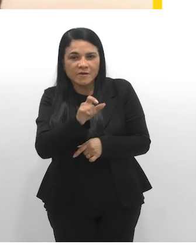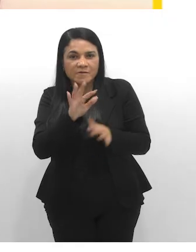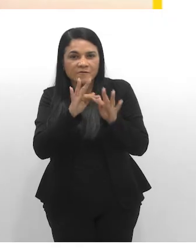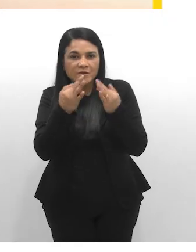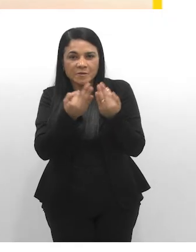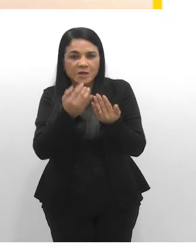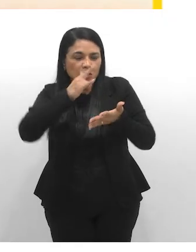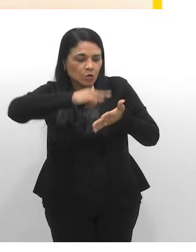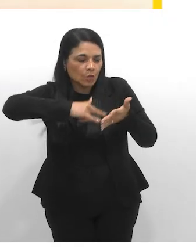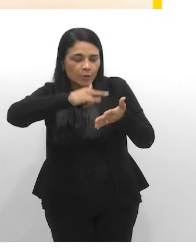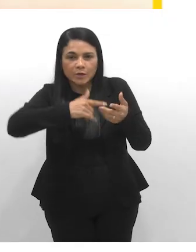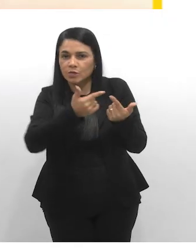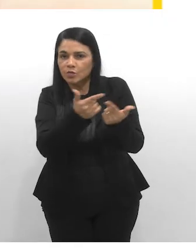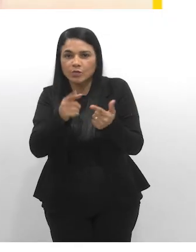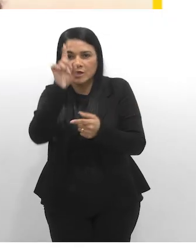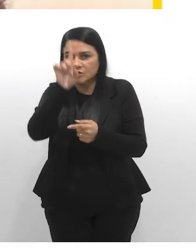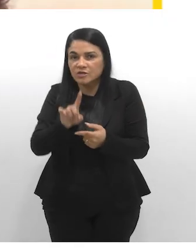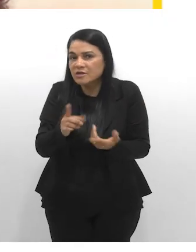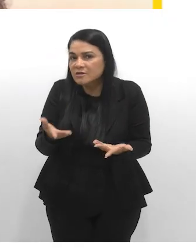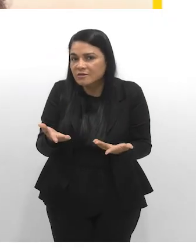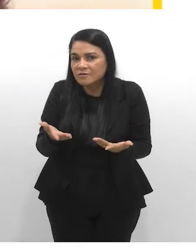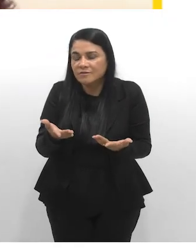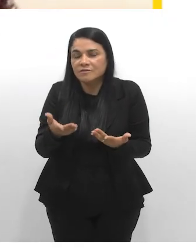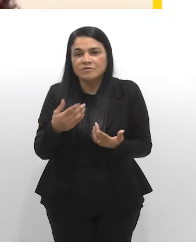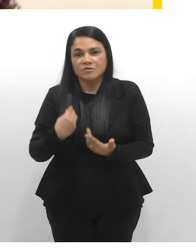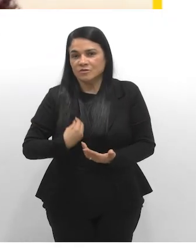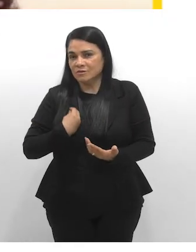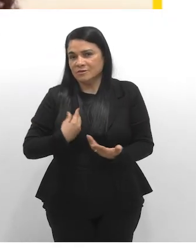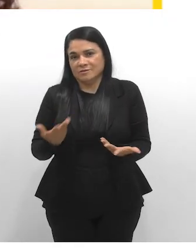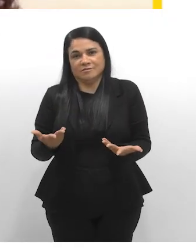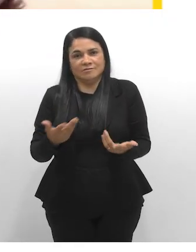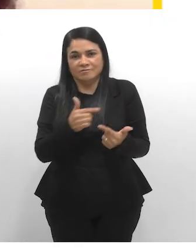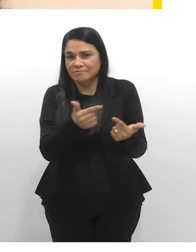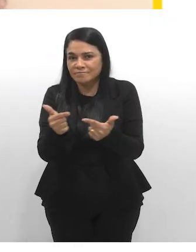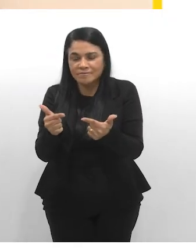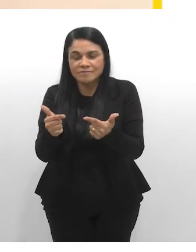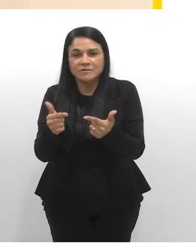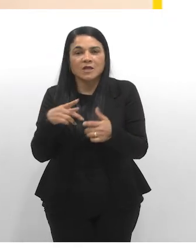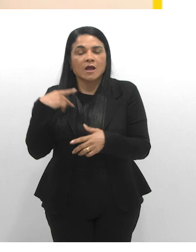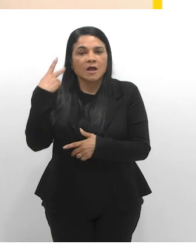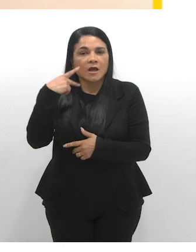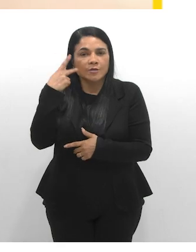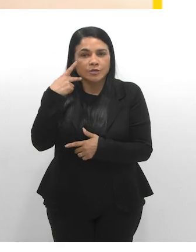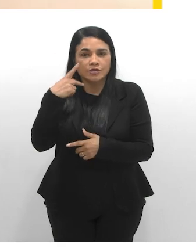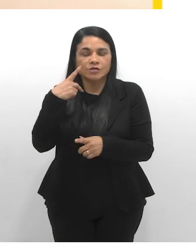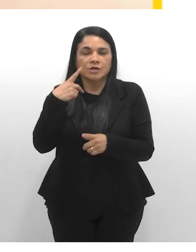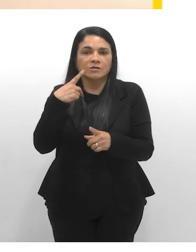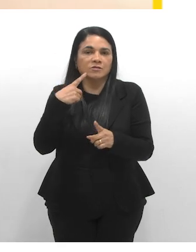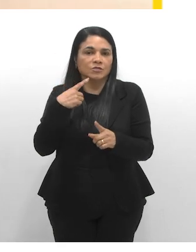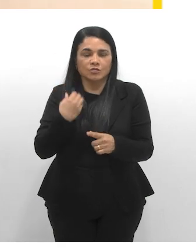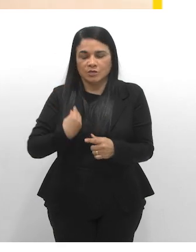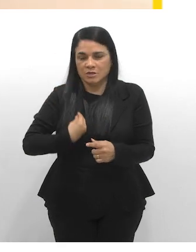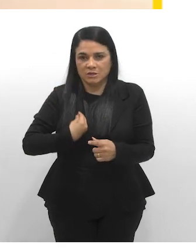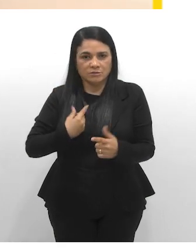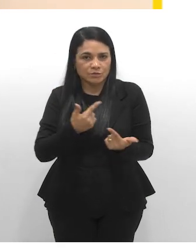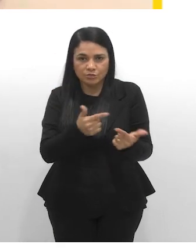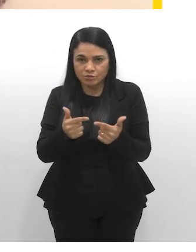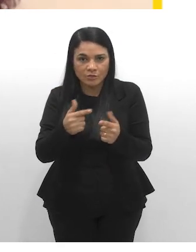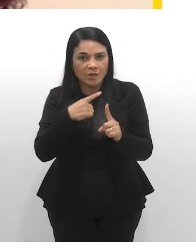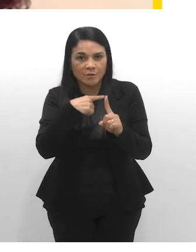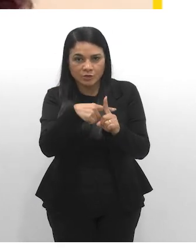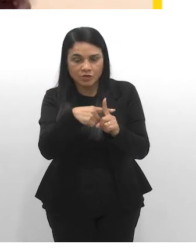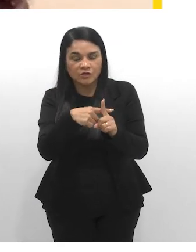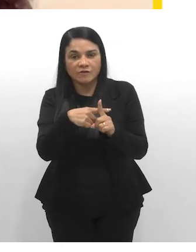diversas documentações, né, e acesso a direitos, isso não existe, e não só não existe a política na positiva,